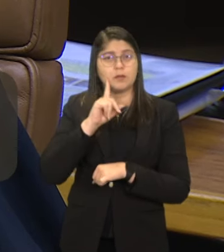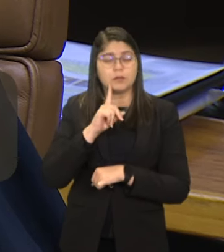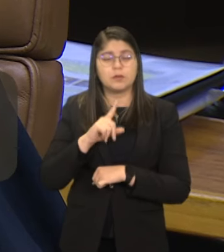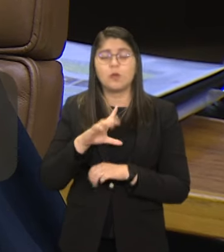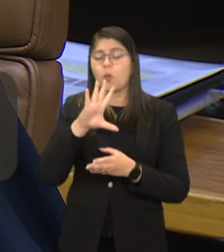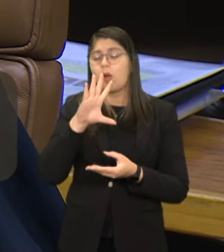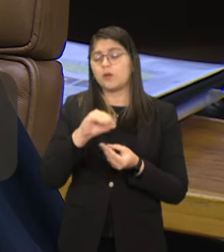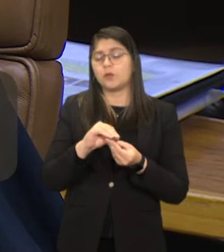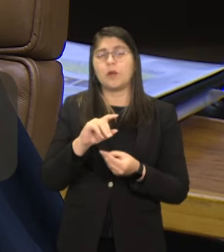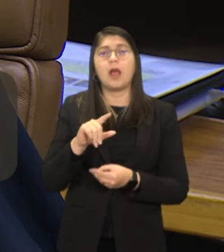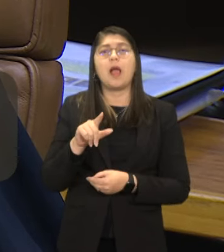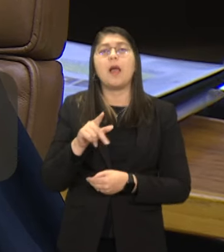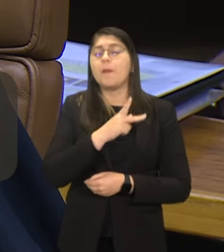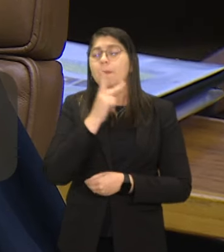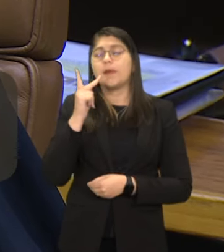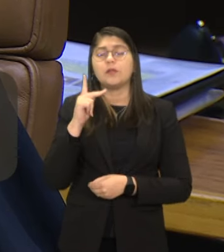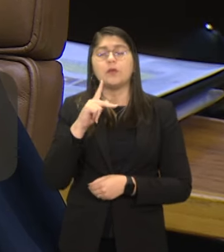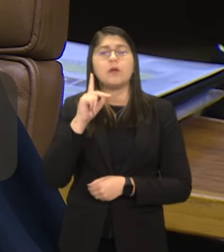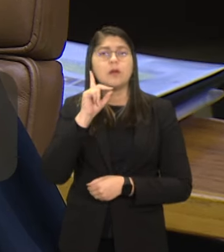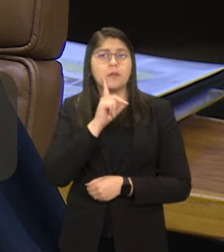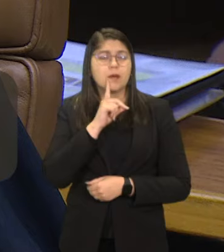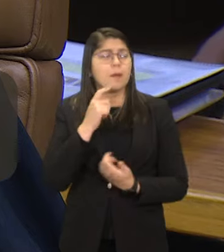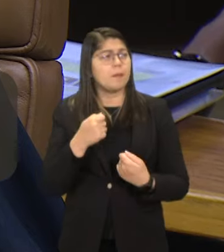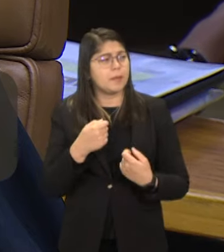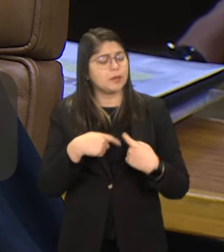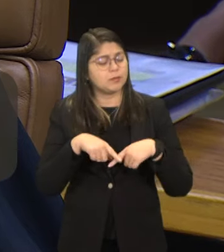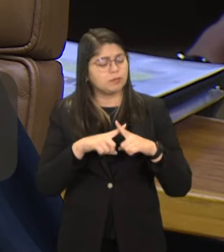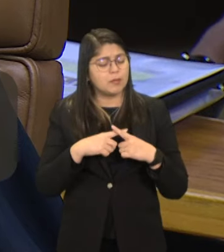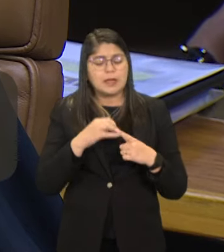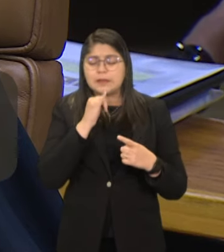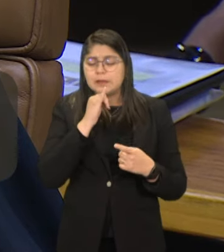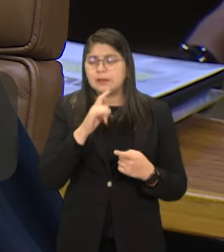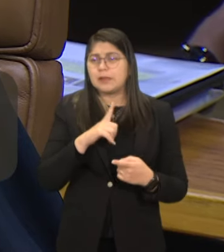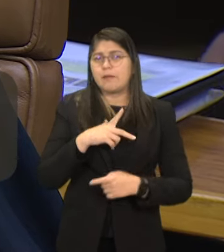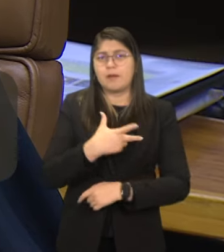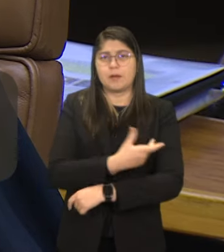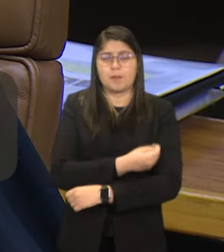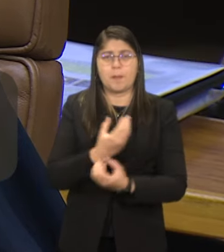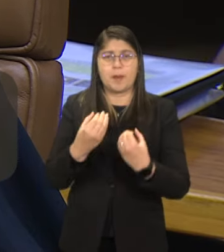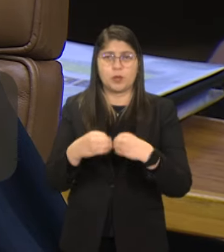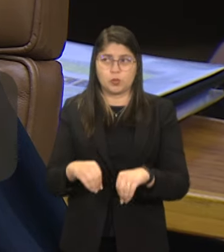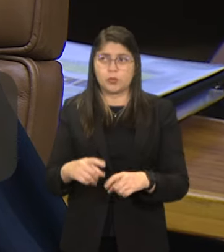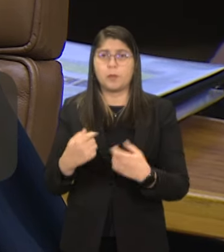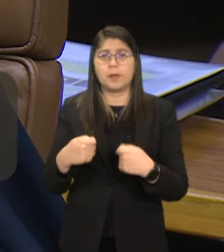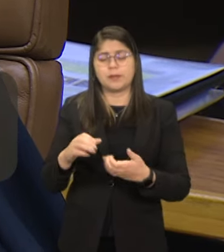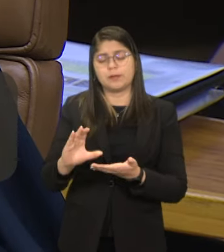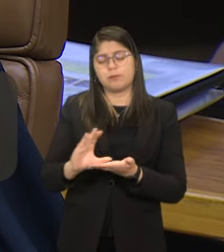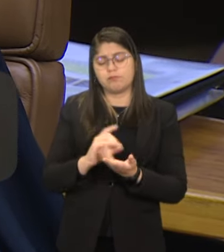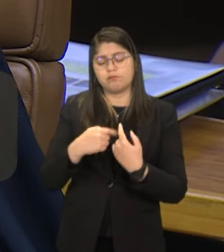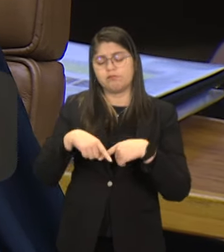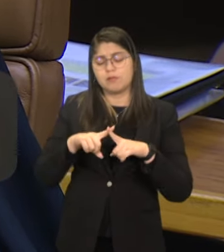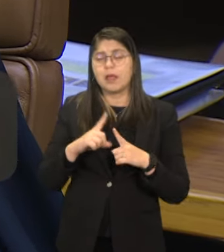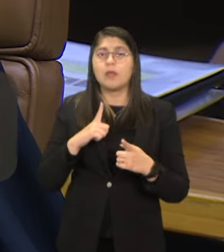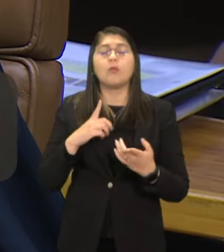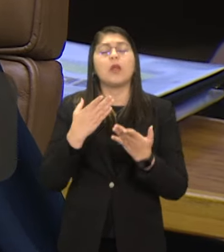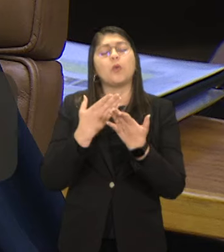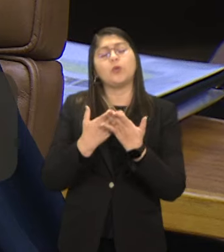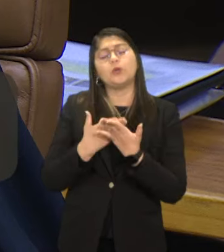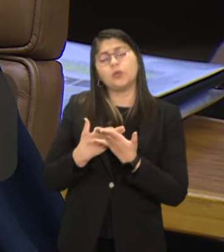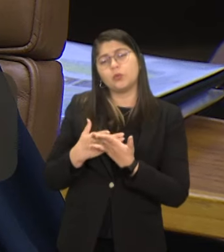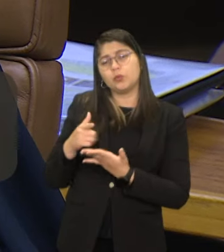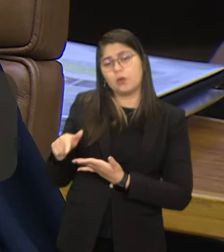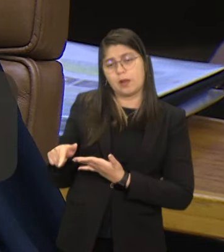os americanos merecem melhores sistemas de compensação e danos causados por vacinas. Nesse caso, há um estudo do Congresso americano, como